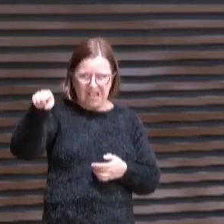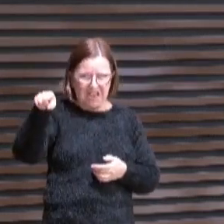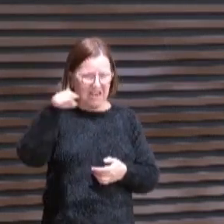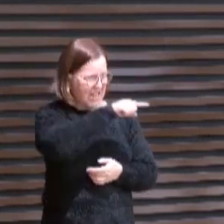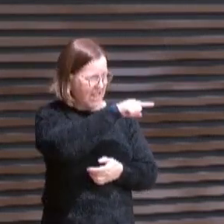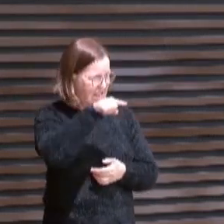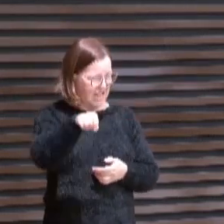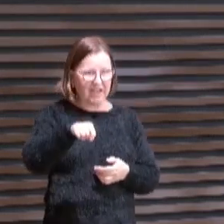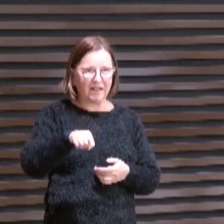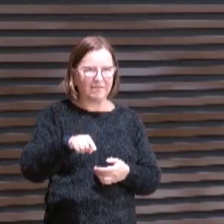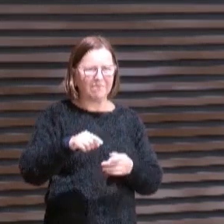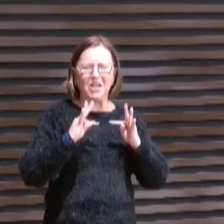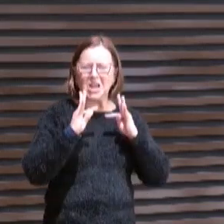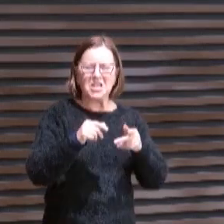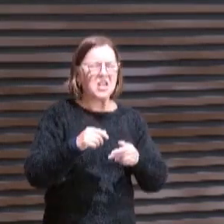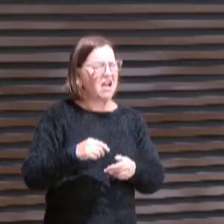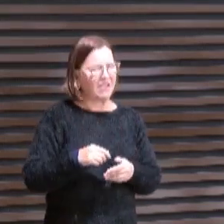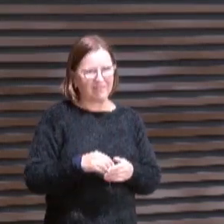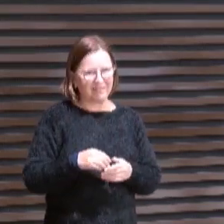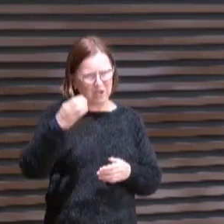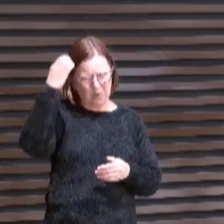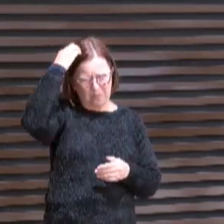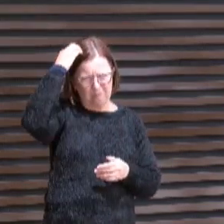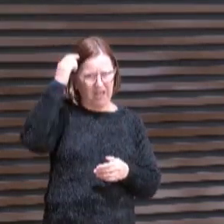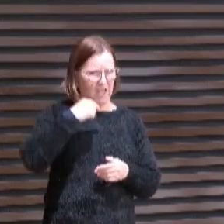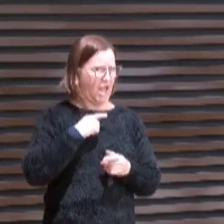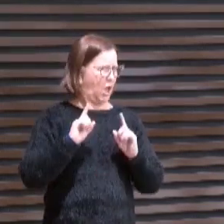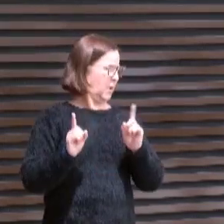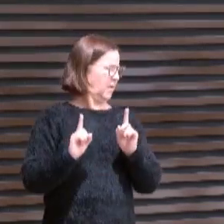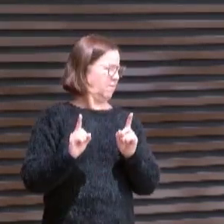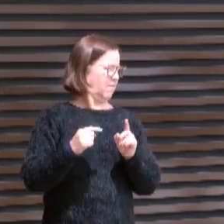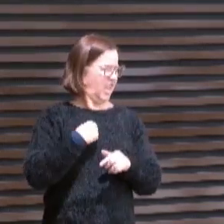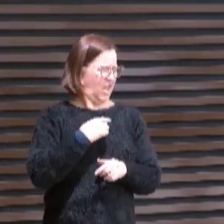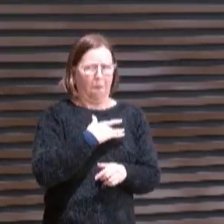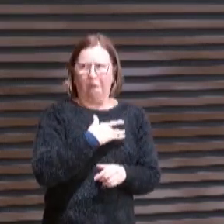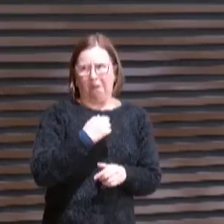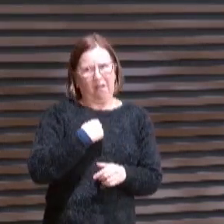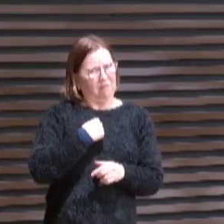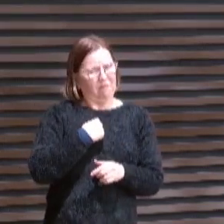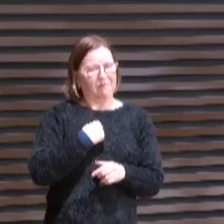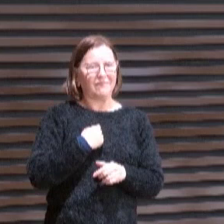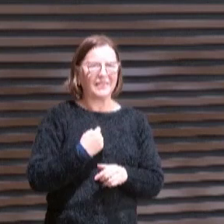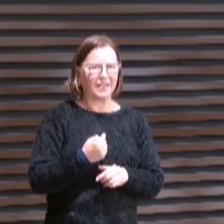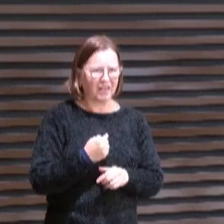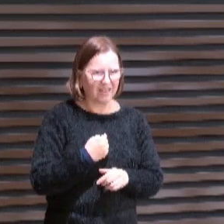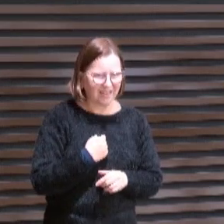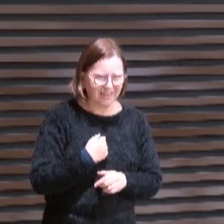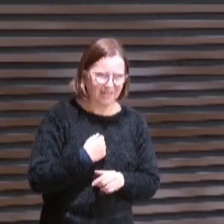mundo é culpado, menos eu. Eu sou a vítima, eu sou o coitado, eu sou aquele que